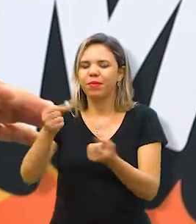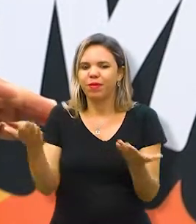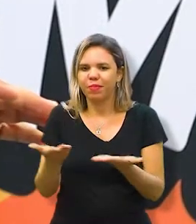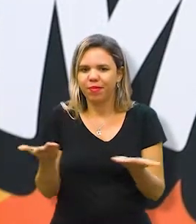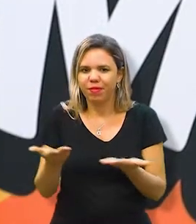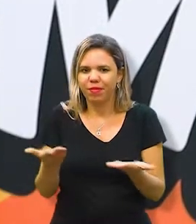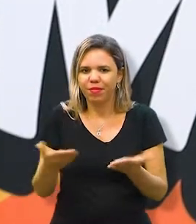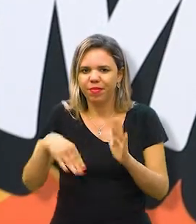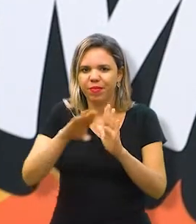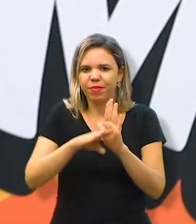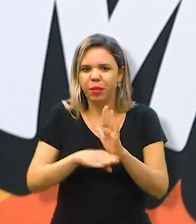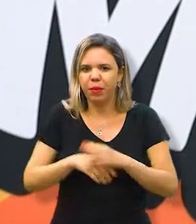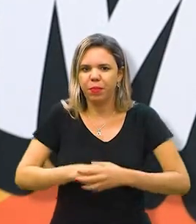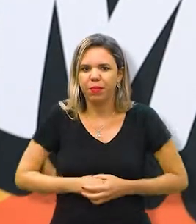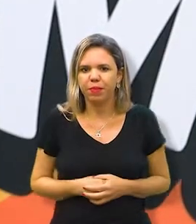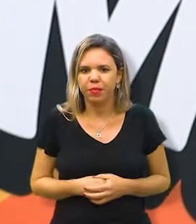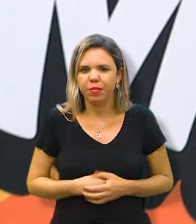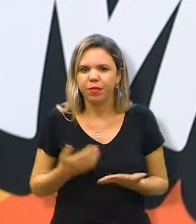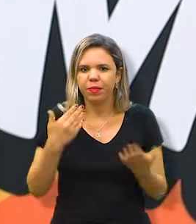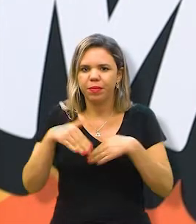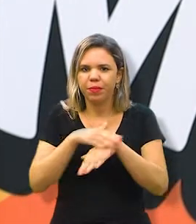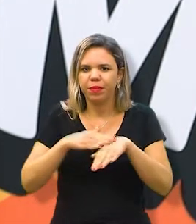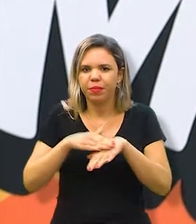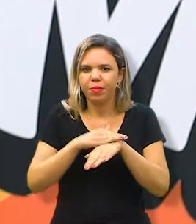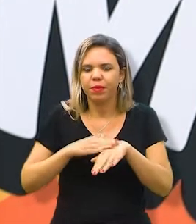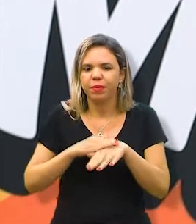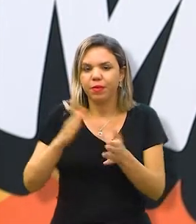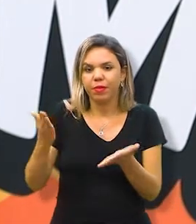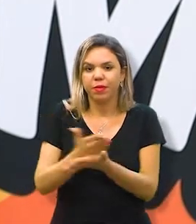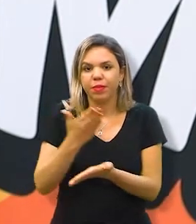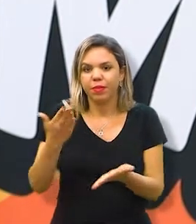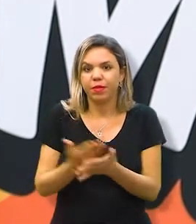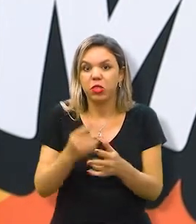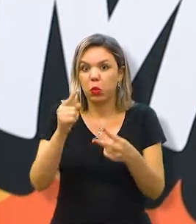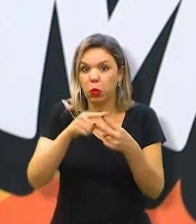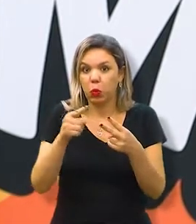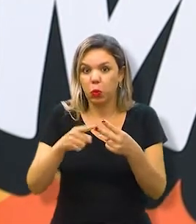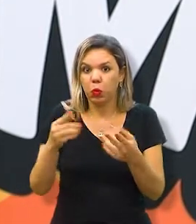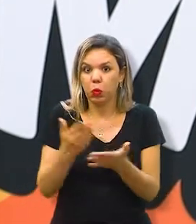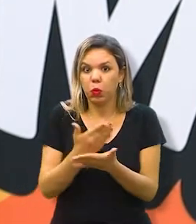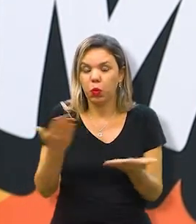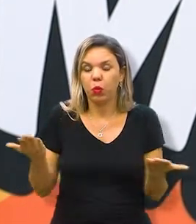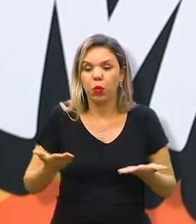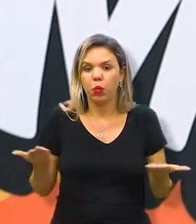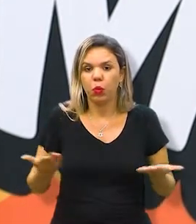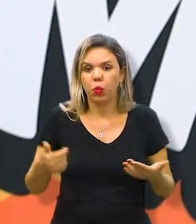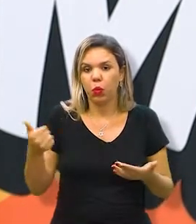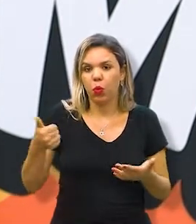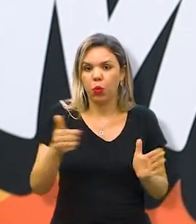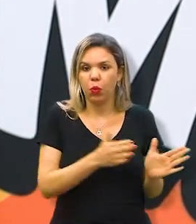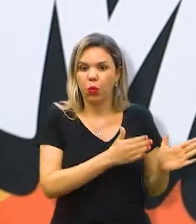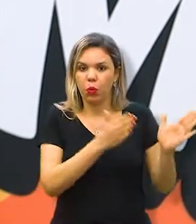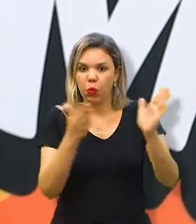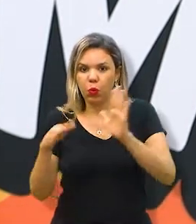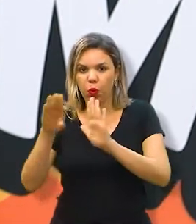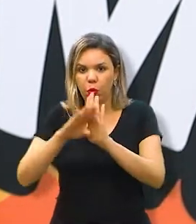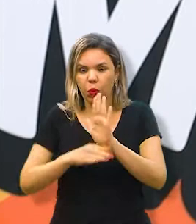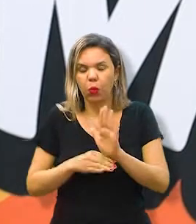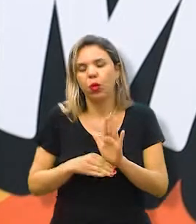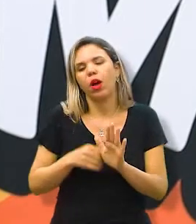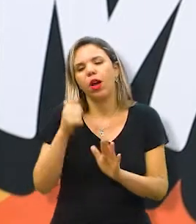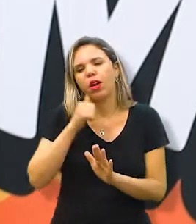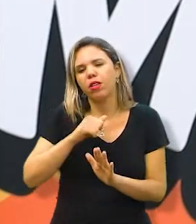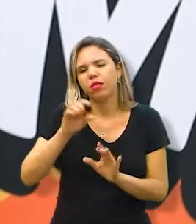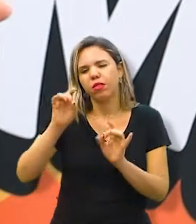Universo Épico no ar e no programa de hoje nós vamos conversar sobre livro. Serão 2 livros. E agora, no primeiro bloco,